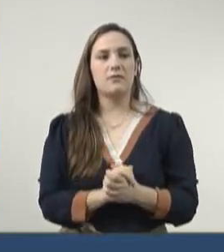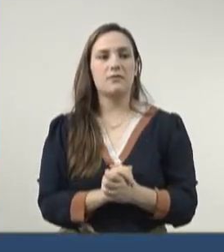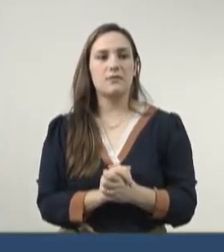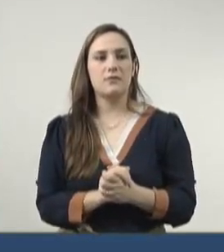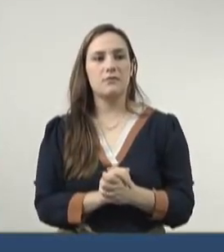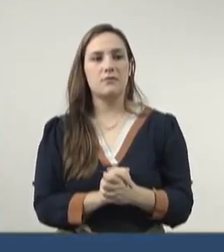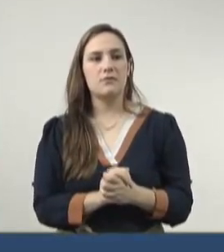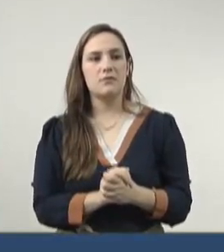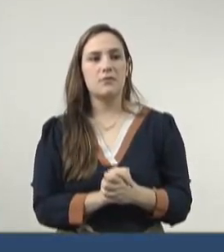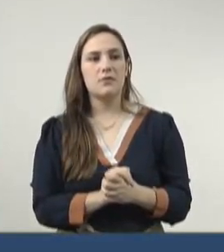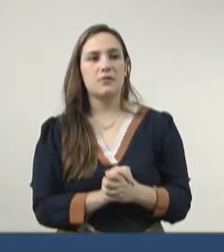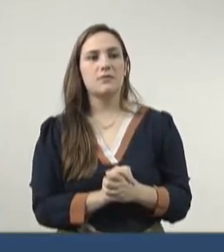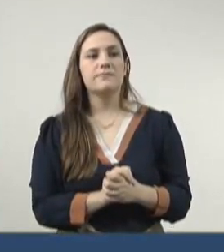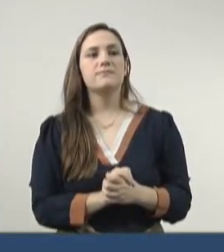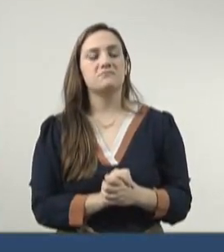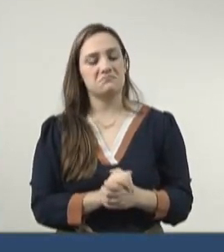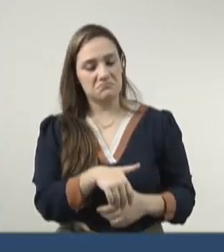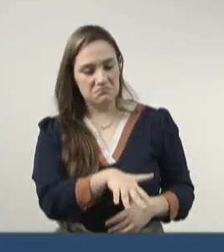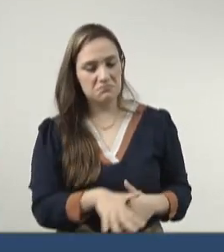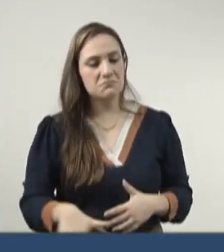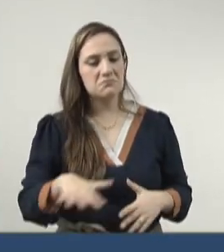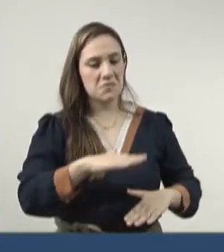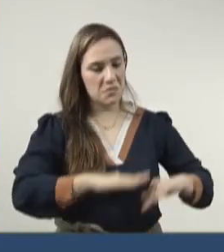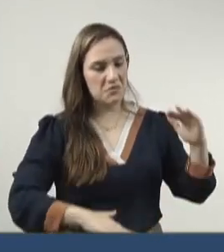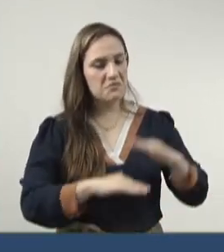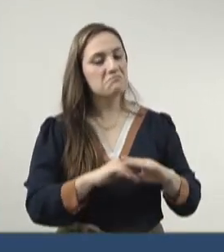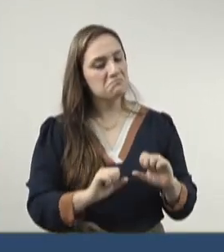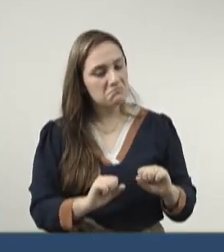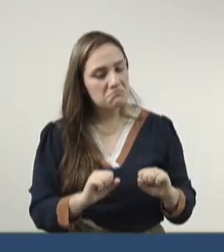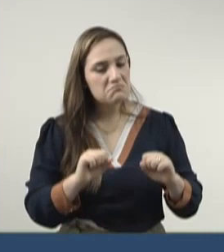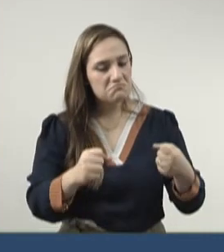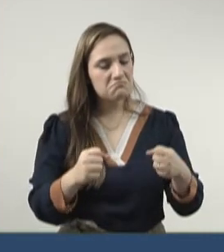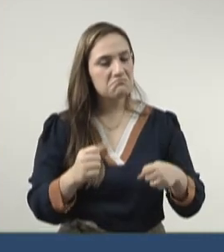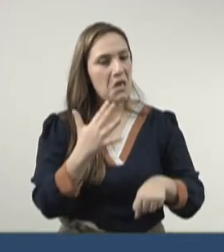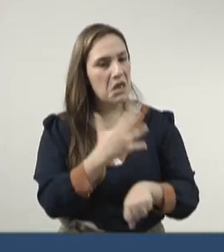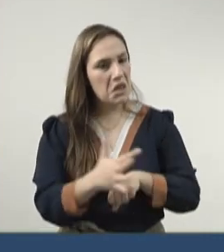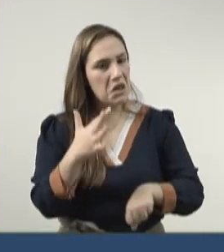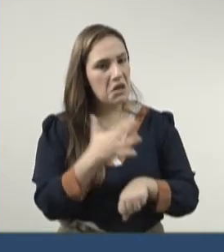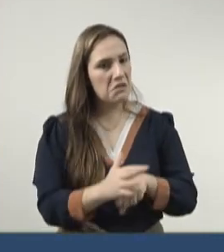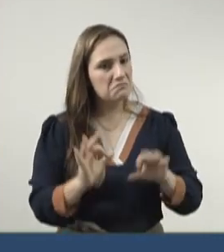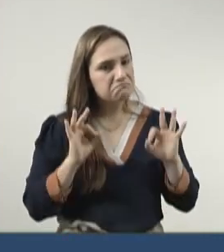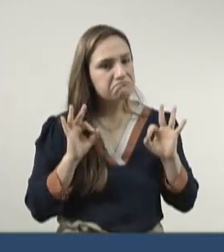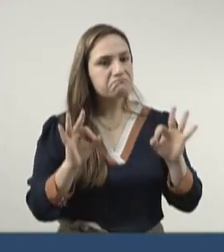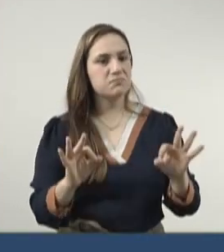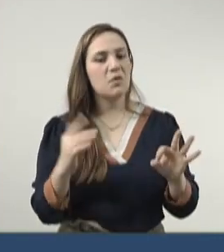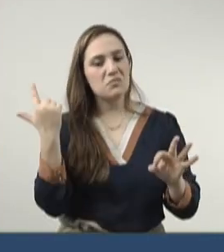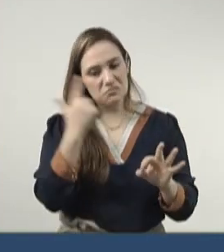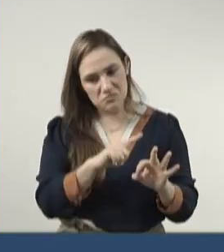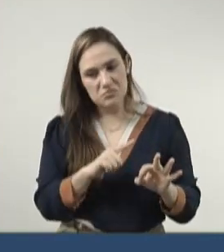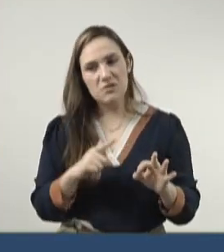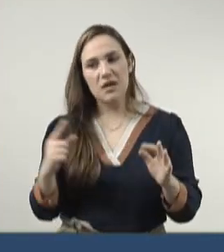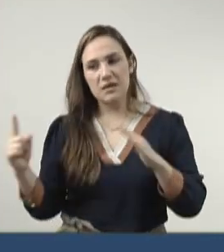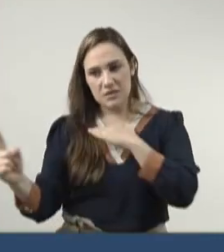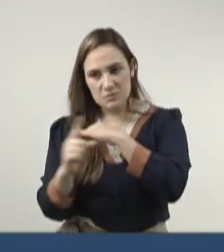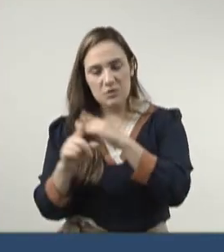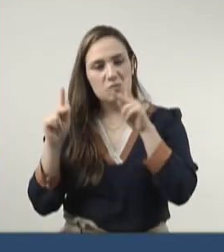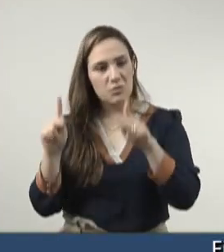sendo profissionais dedicados e altamente treinados para situações de risco e atendimento ao